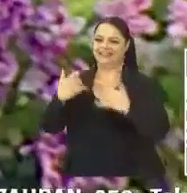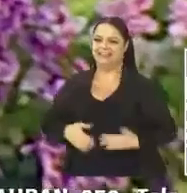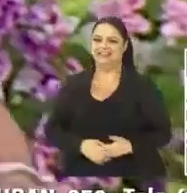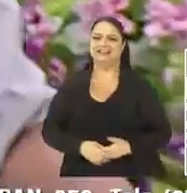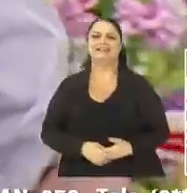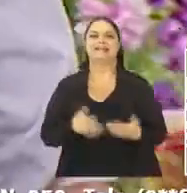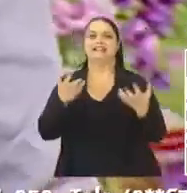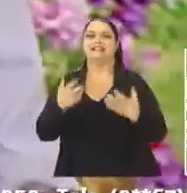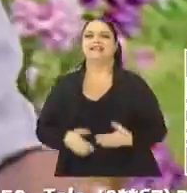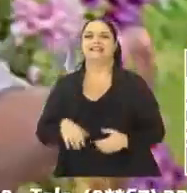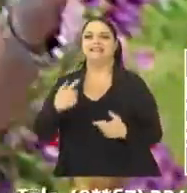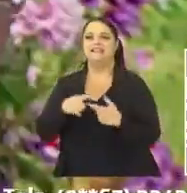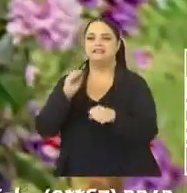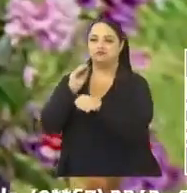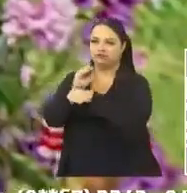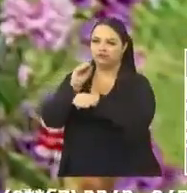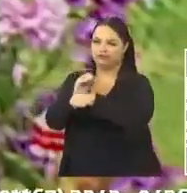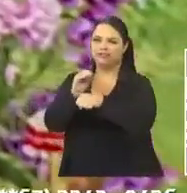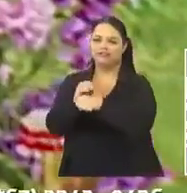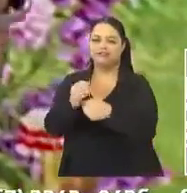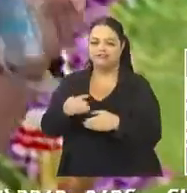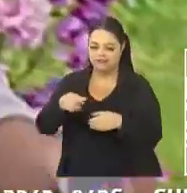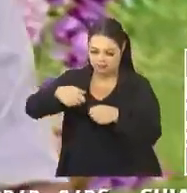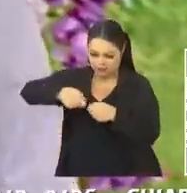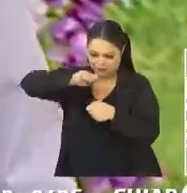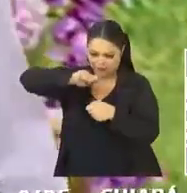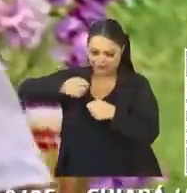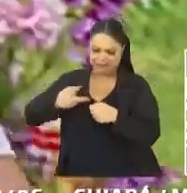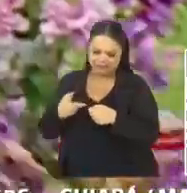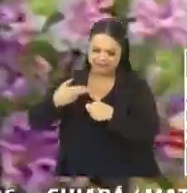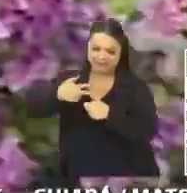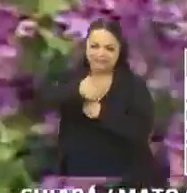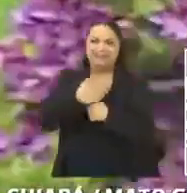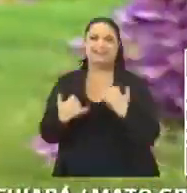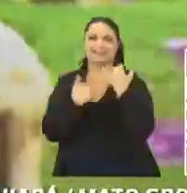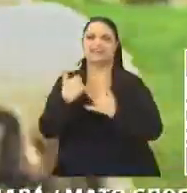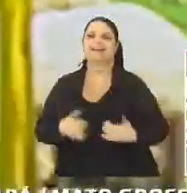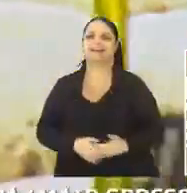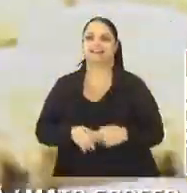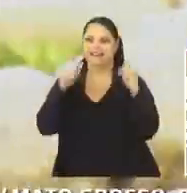Eu queria beber porque Deus proverá, né? Eu falei: hoje eu bebo essa água. Mas pelo jeito, essa aqui tá.